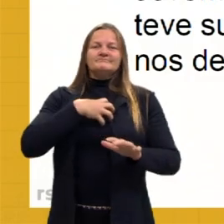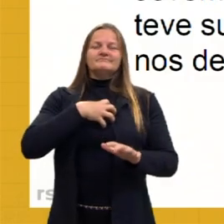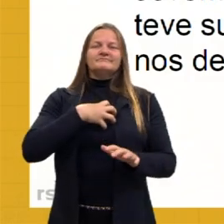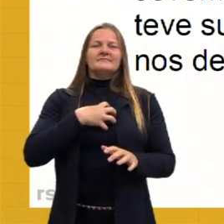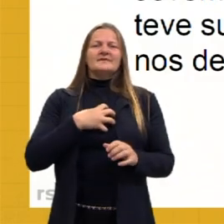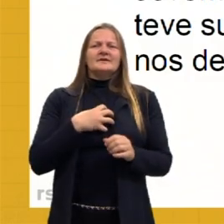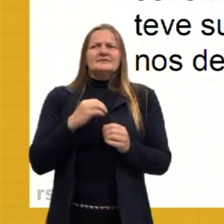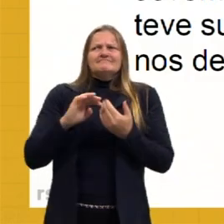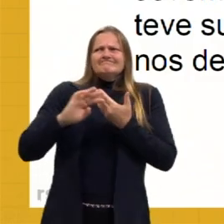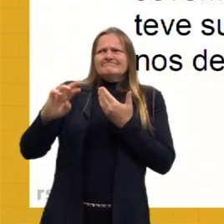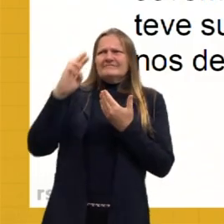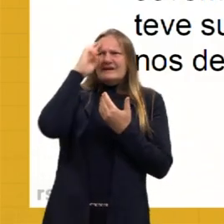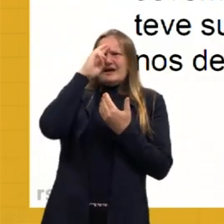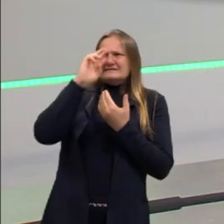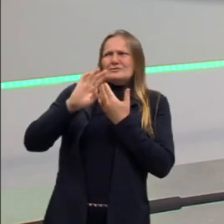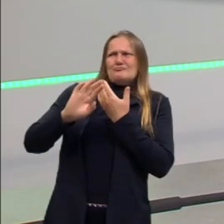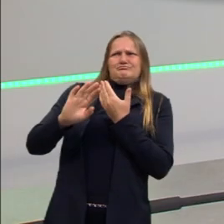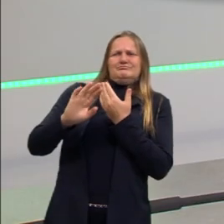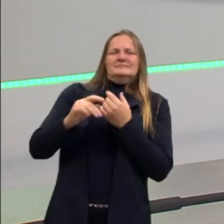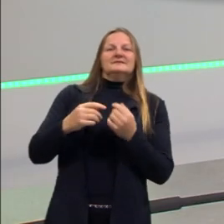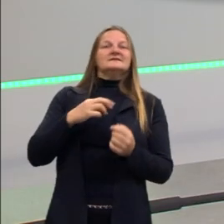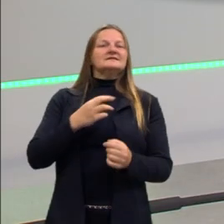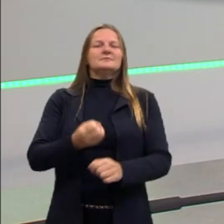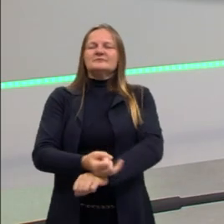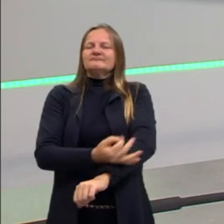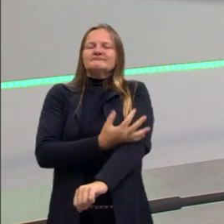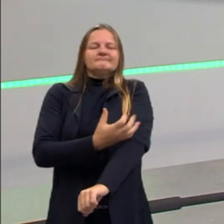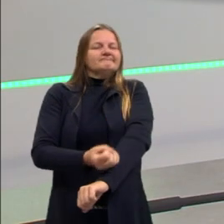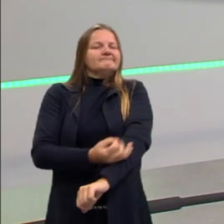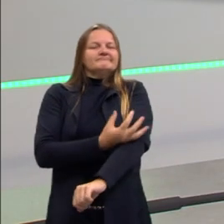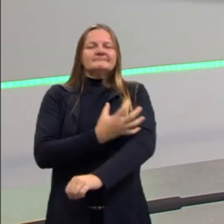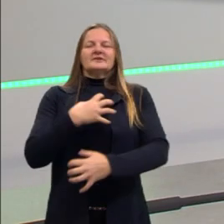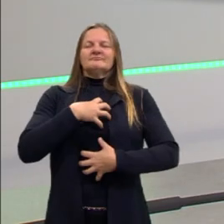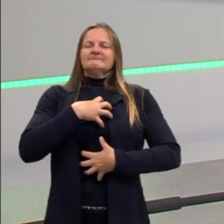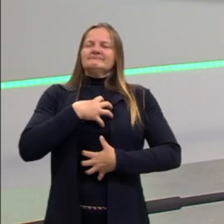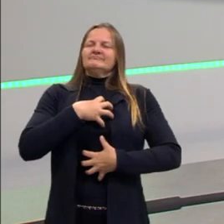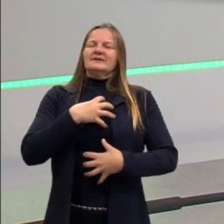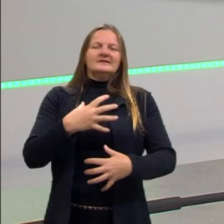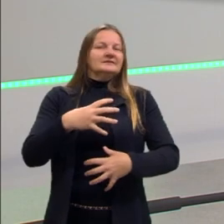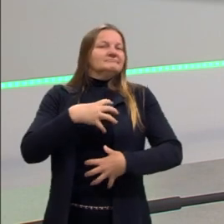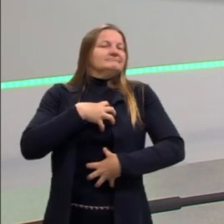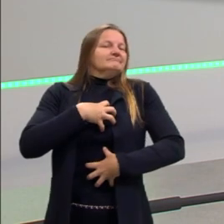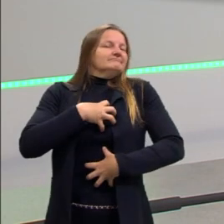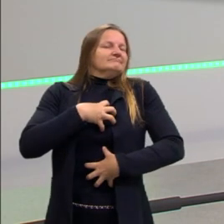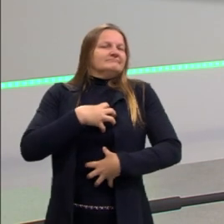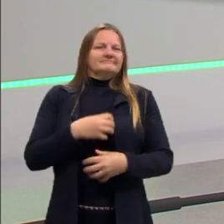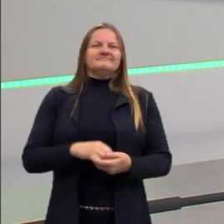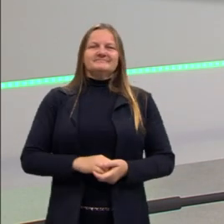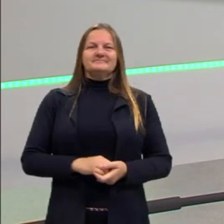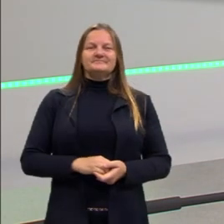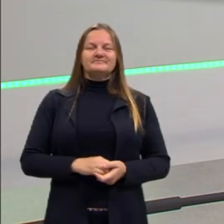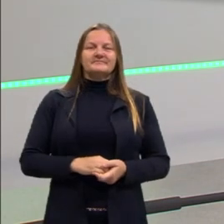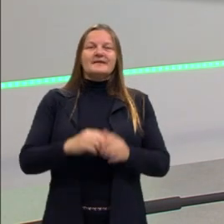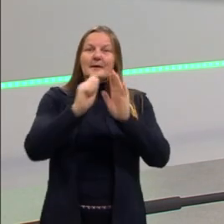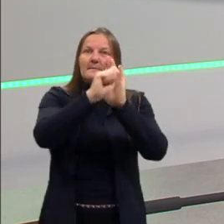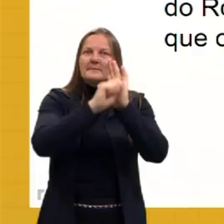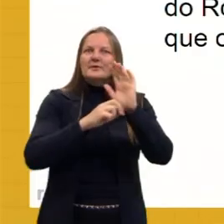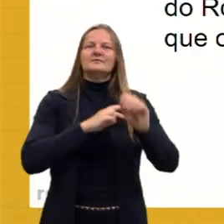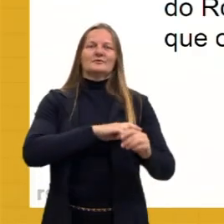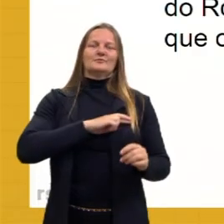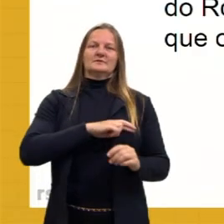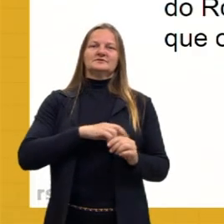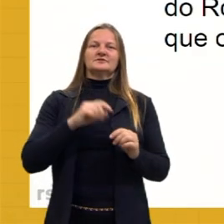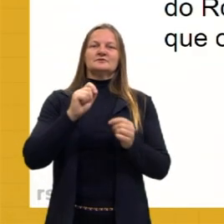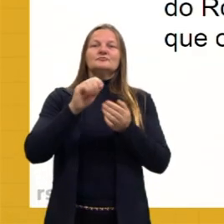alheio a razão que é viver sempre da maneira mais emotiva possível e a prosa romântica